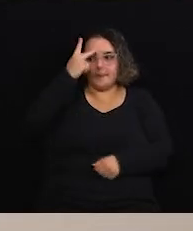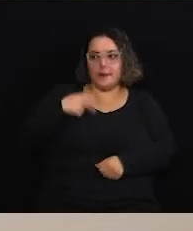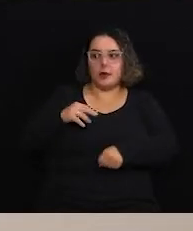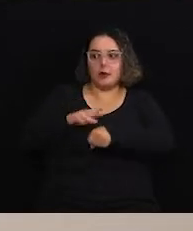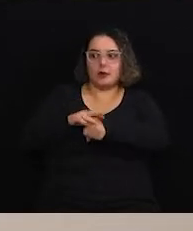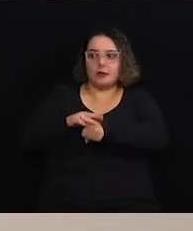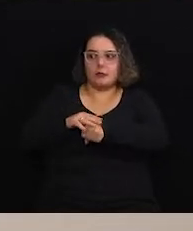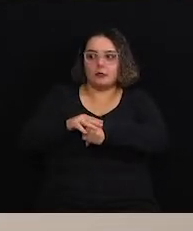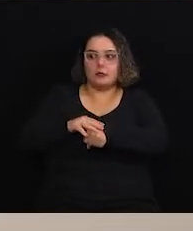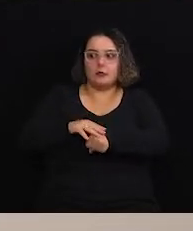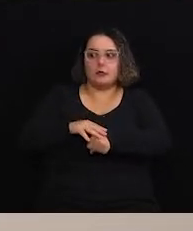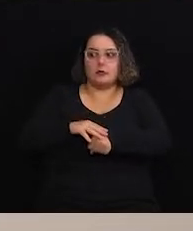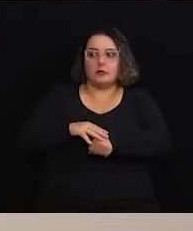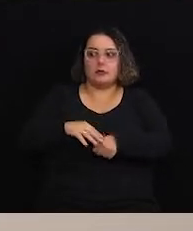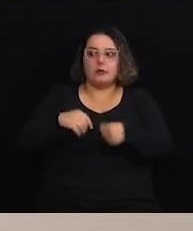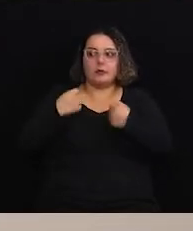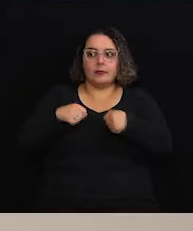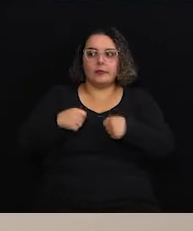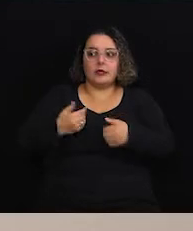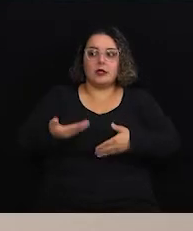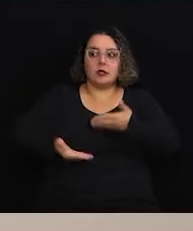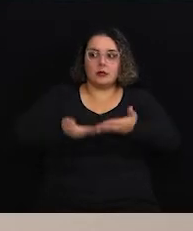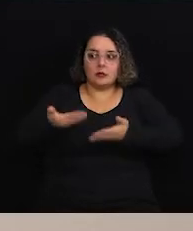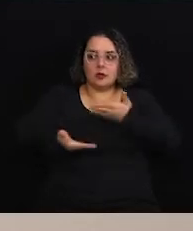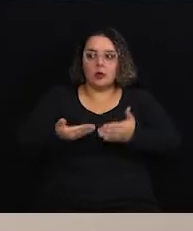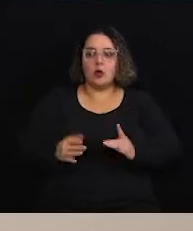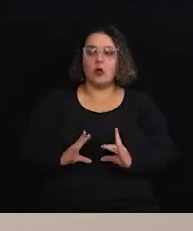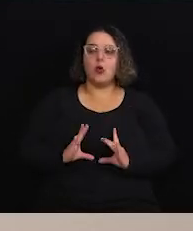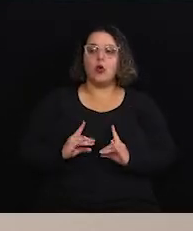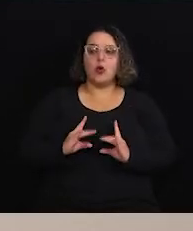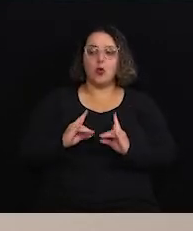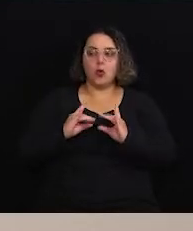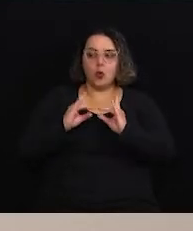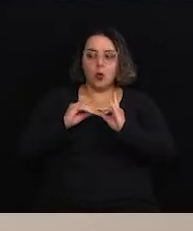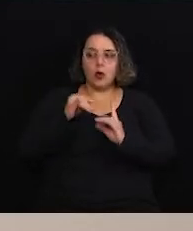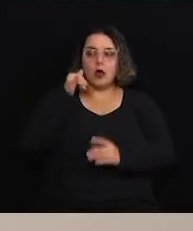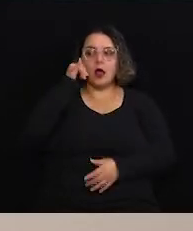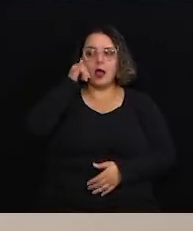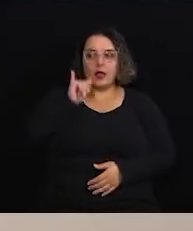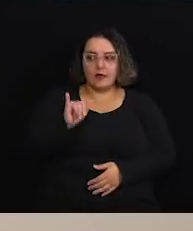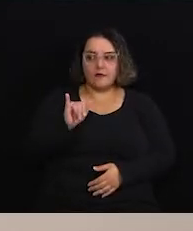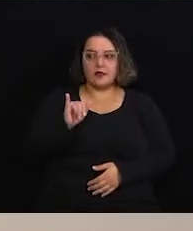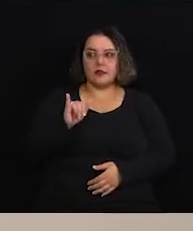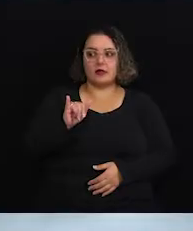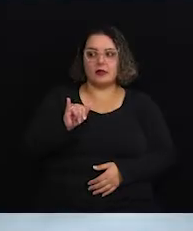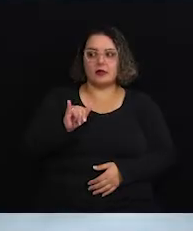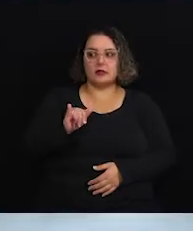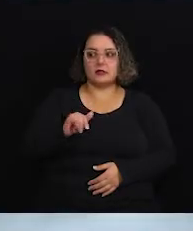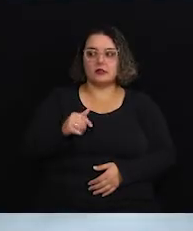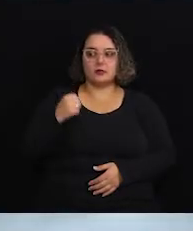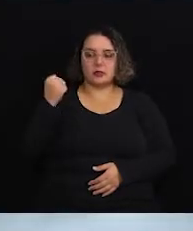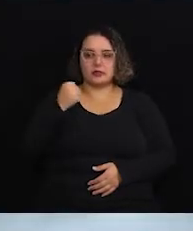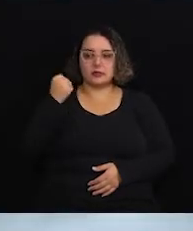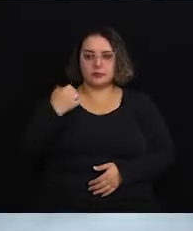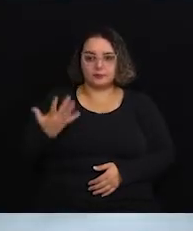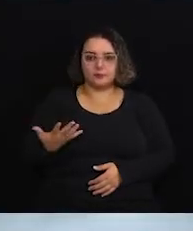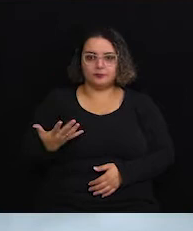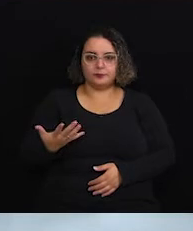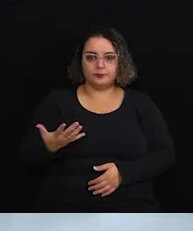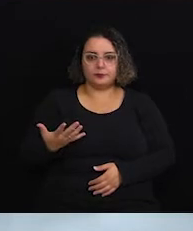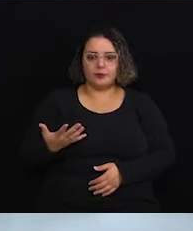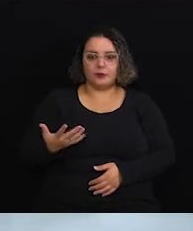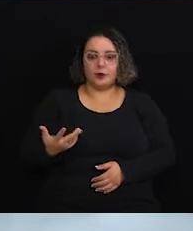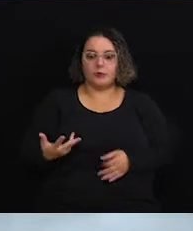precisa, geralmente, se manter tratada hormonalmente para evitar que tenha recidiva. Então, para evitar que as mulheres façam